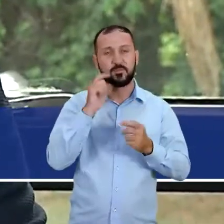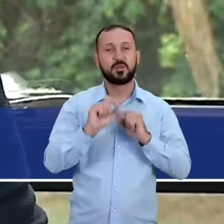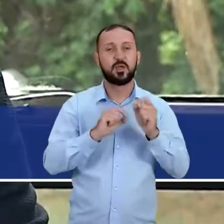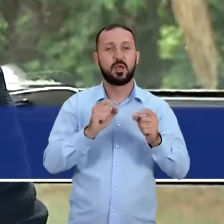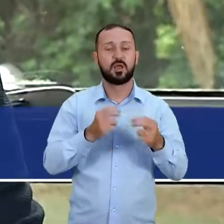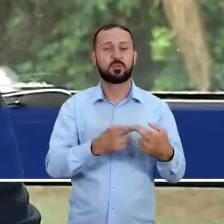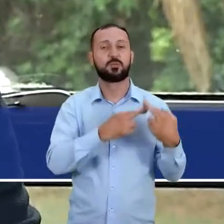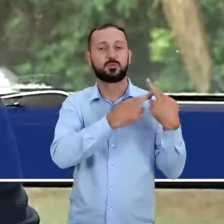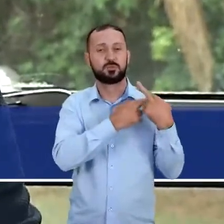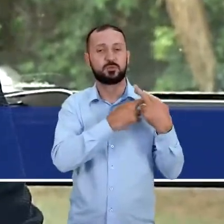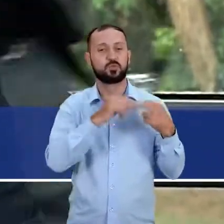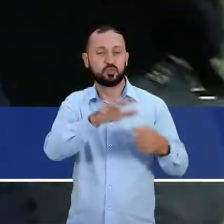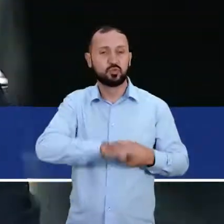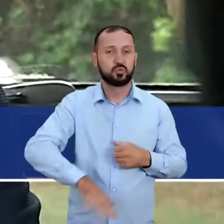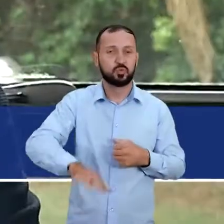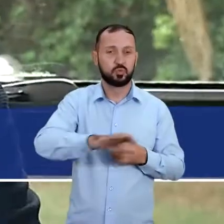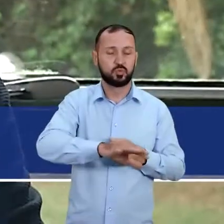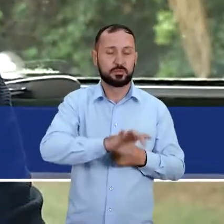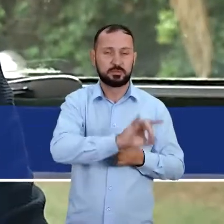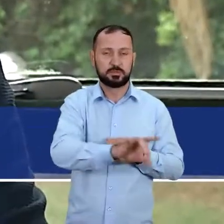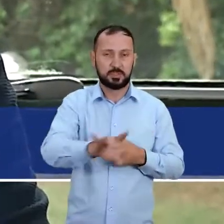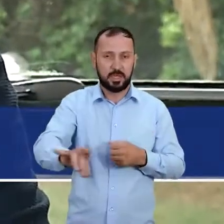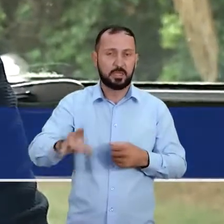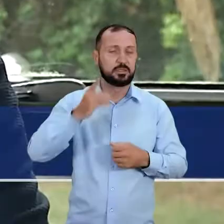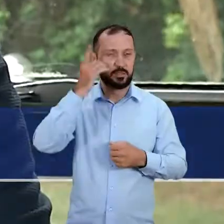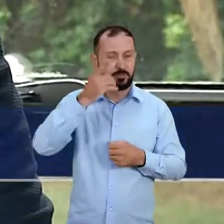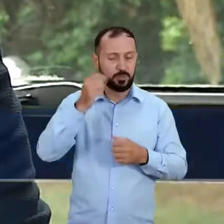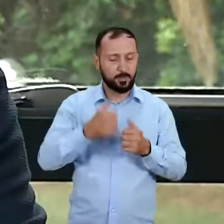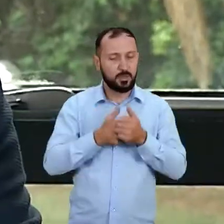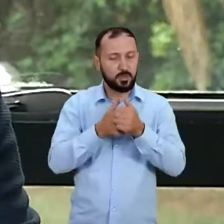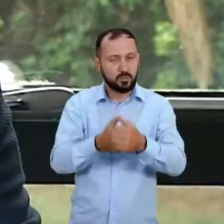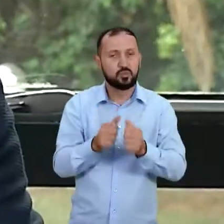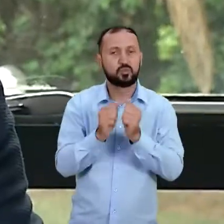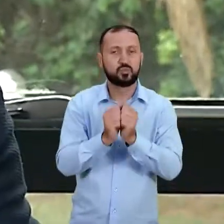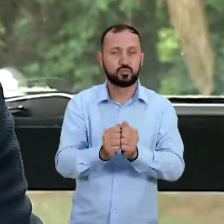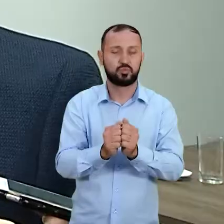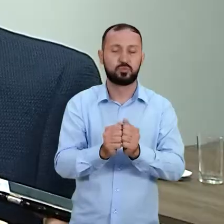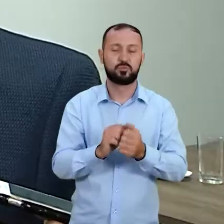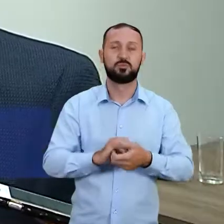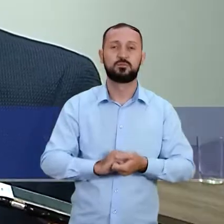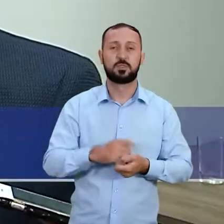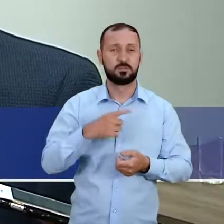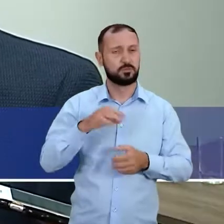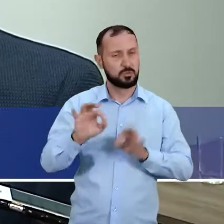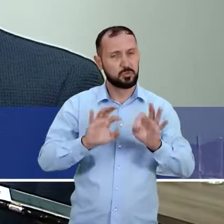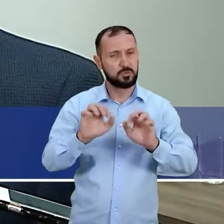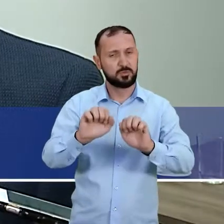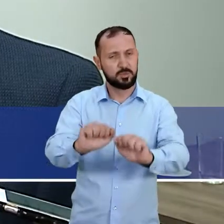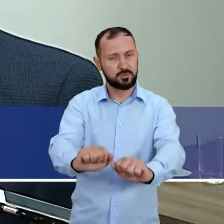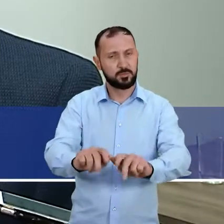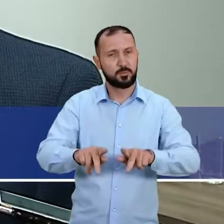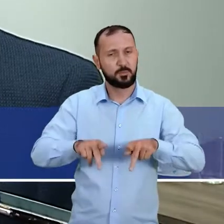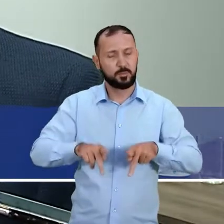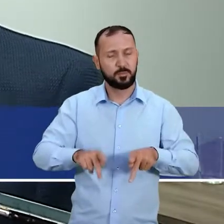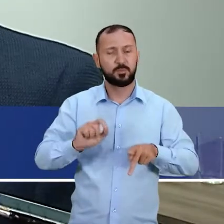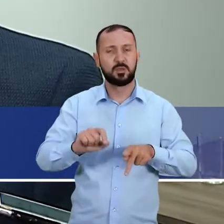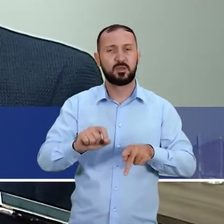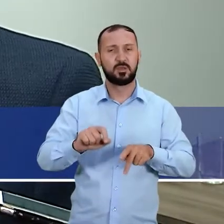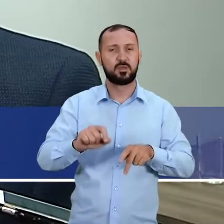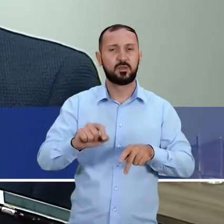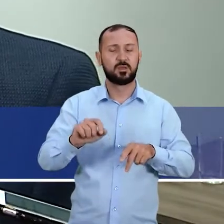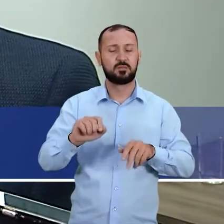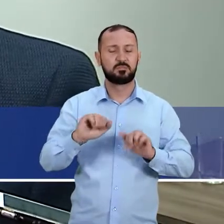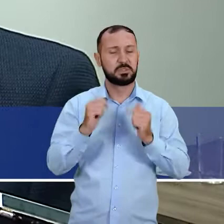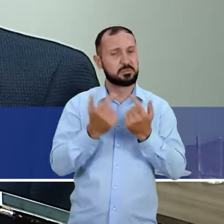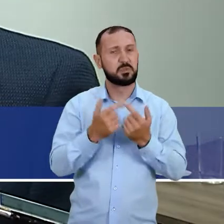a responsabilidade de todos os parlamentares da casa na condução dos trabalhos. Fizemos audiências públicas aqui na Assembleia, mas